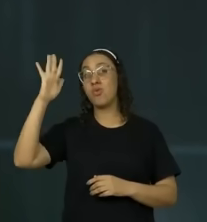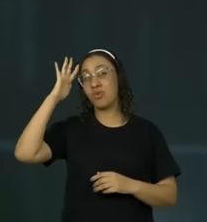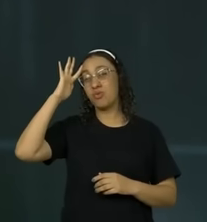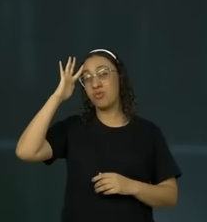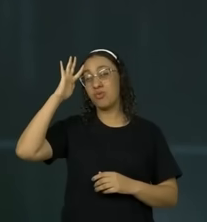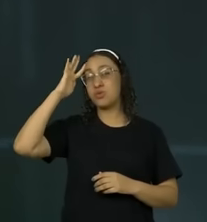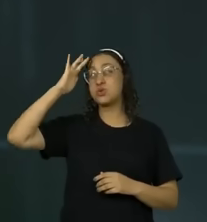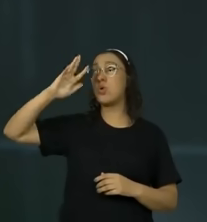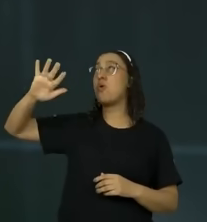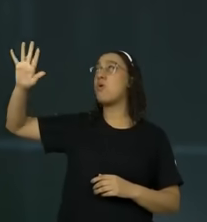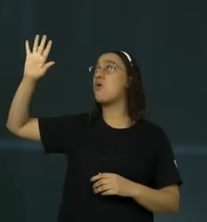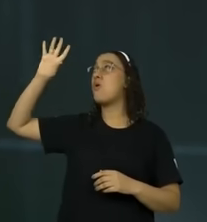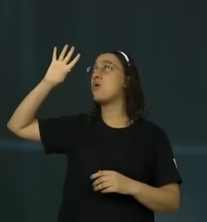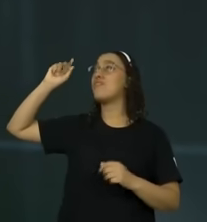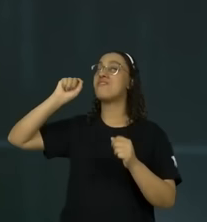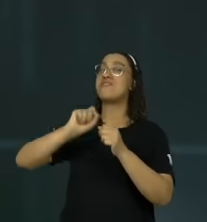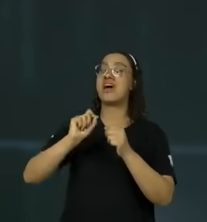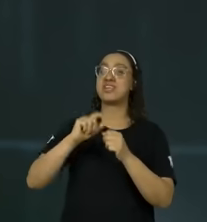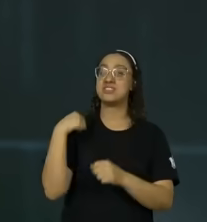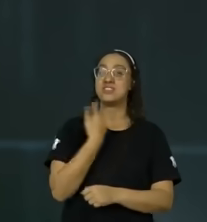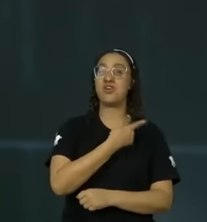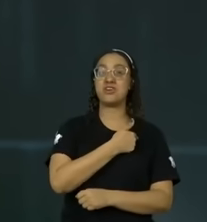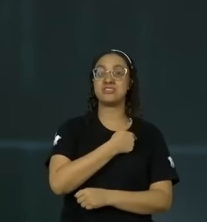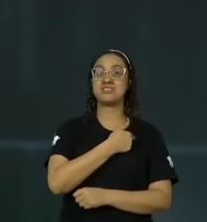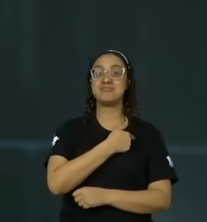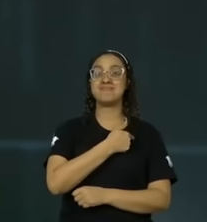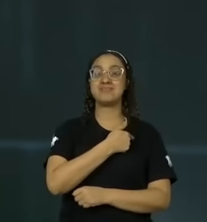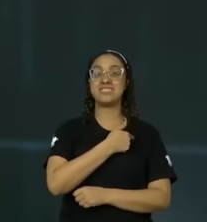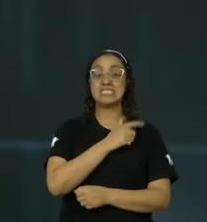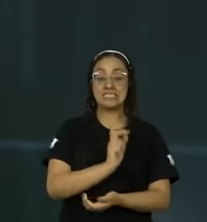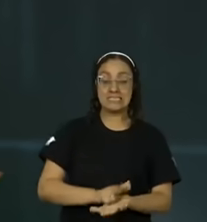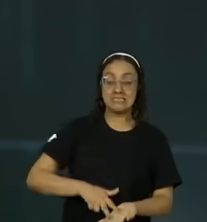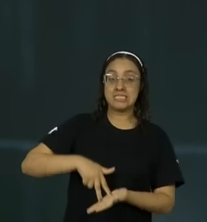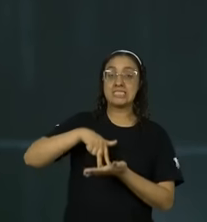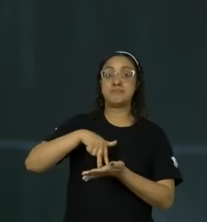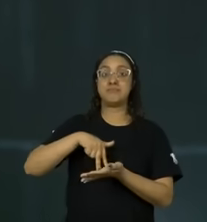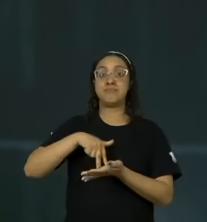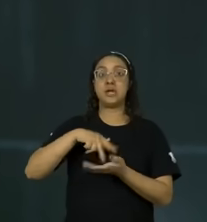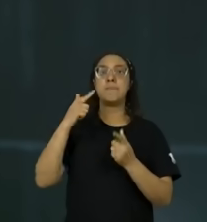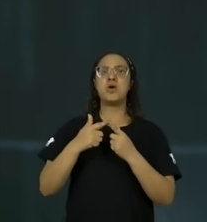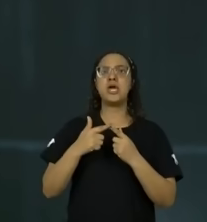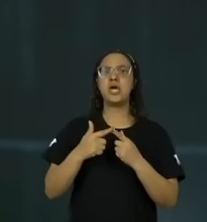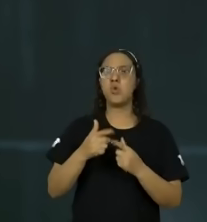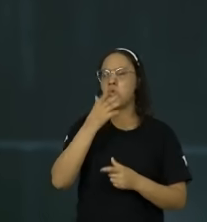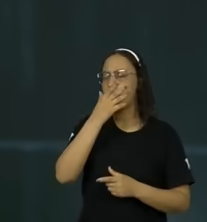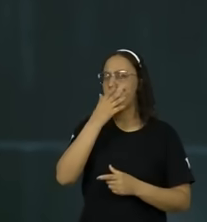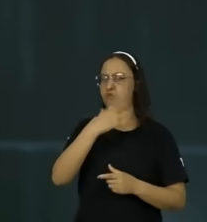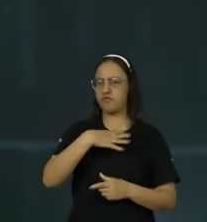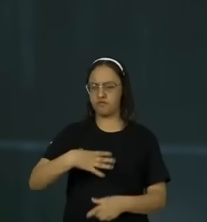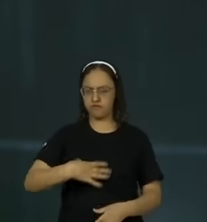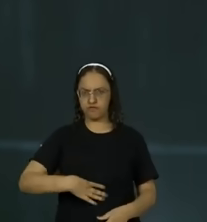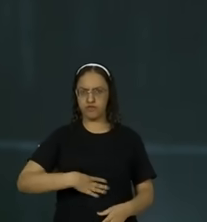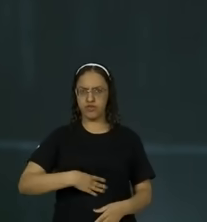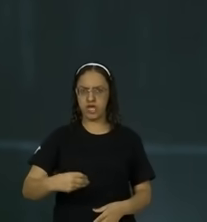que ninguém alimenta. O sonho faz uma pessoa na sarjeta levantar-se. O que fez o filho pródigo sair do chiqueiro?